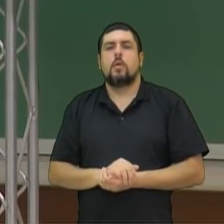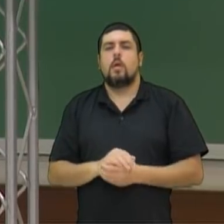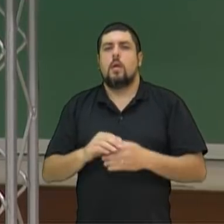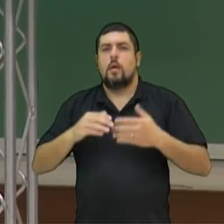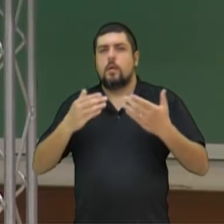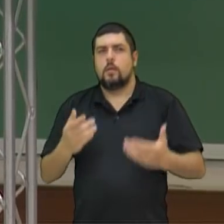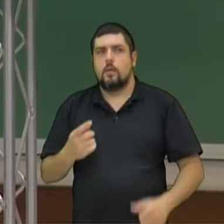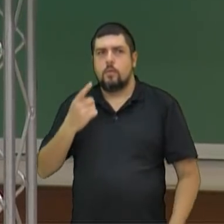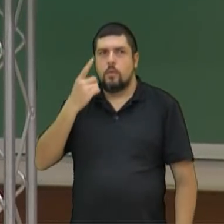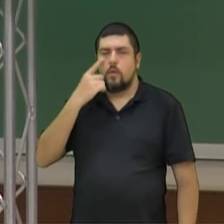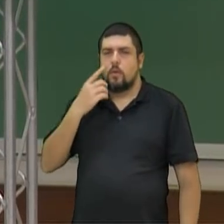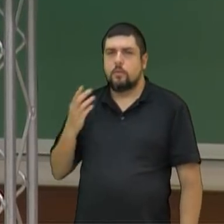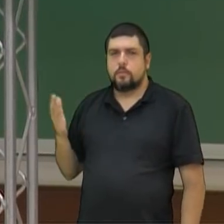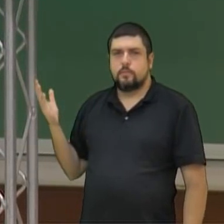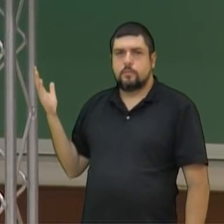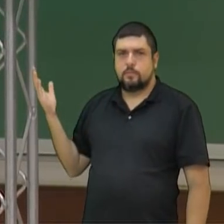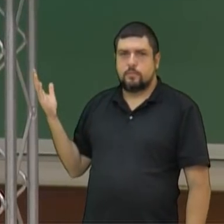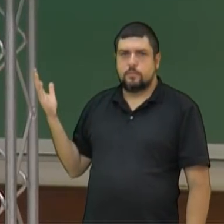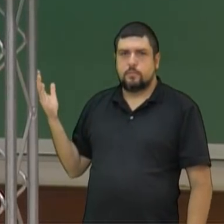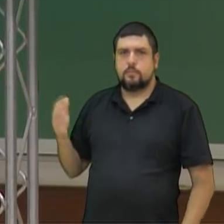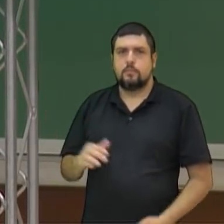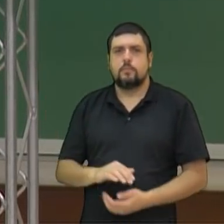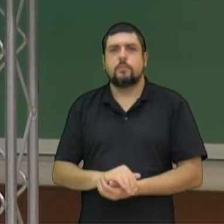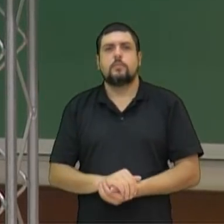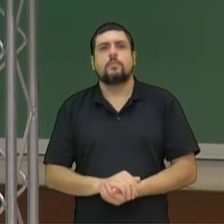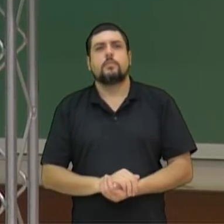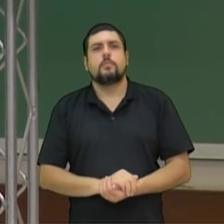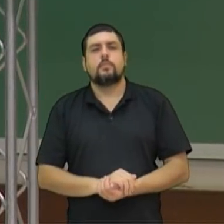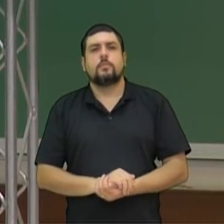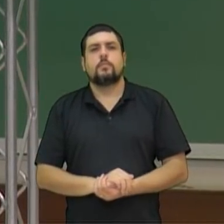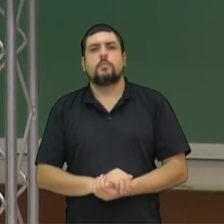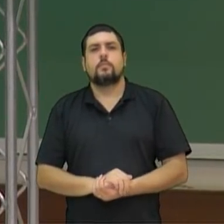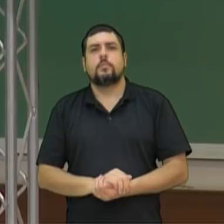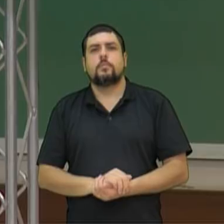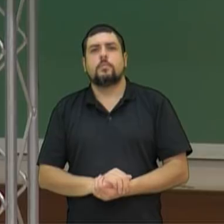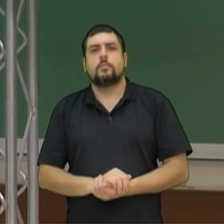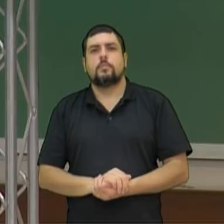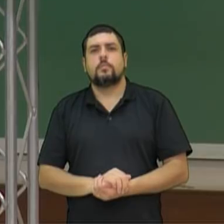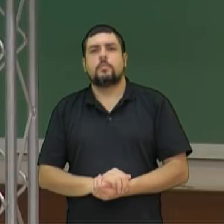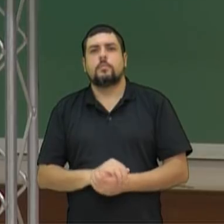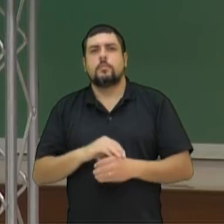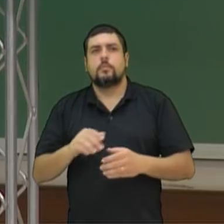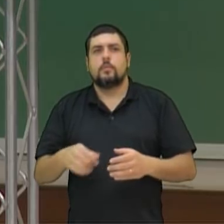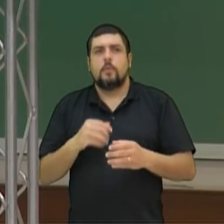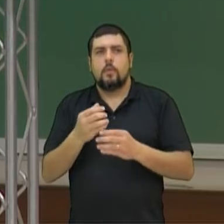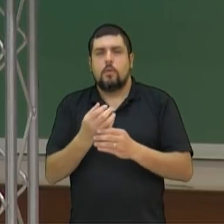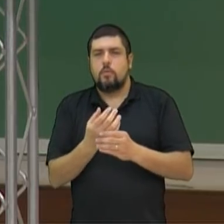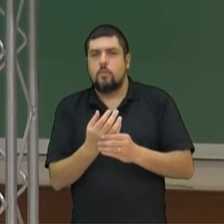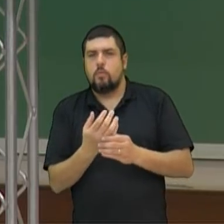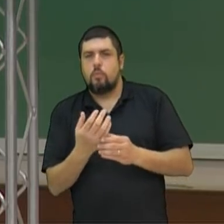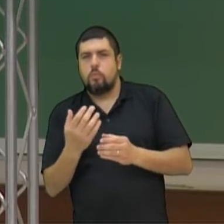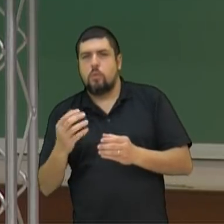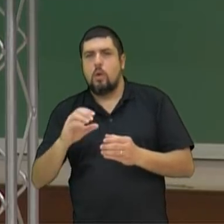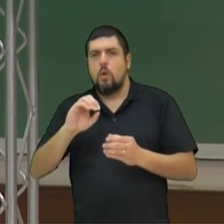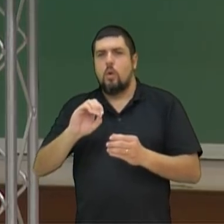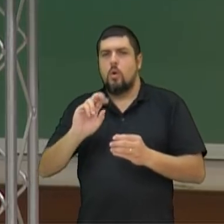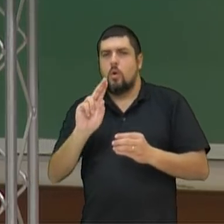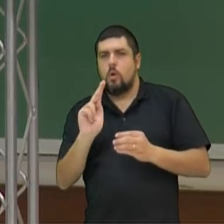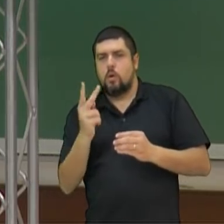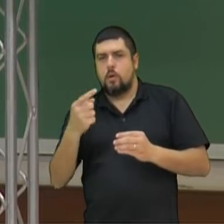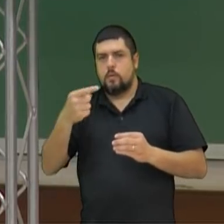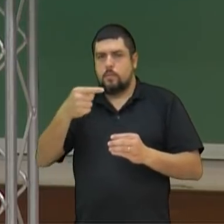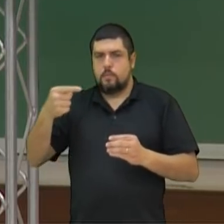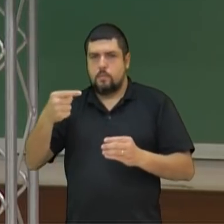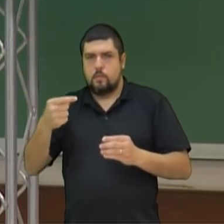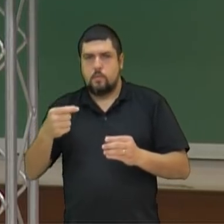o hidróxido de sódio em água, já que ele é uma base, obrigatoriamente libera OH-. E o